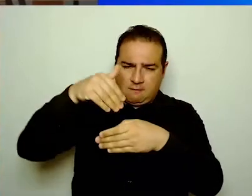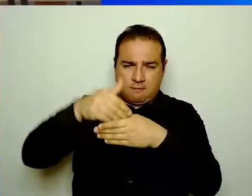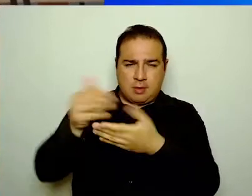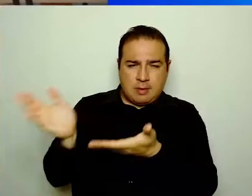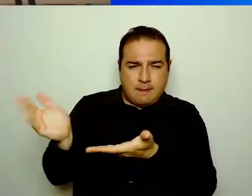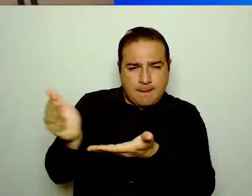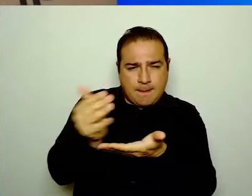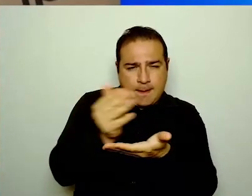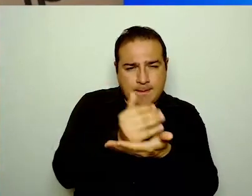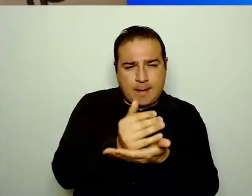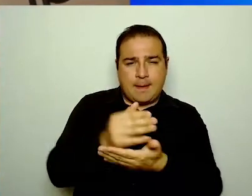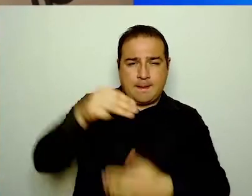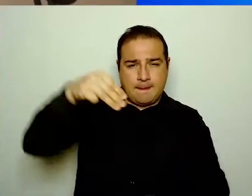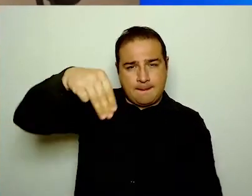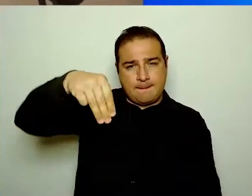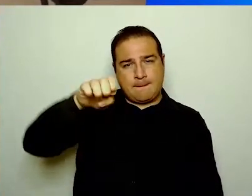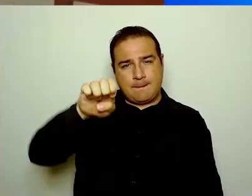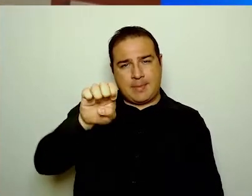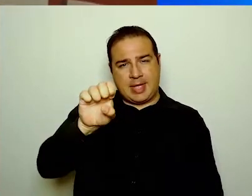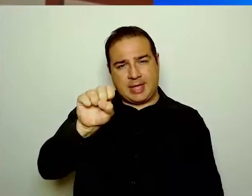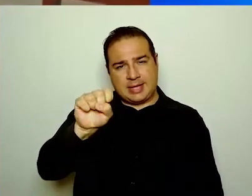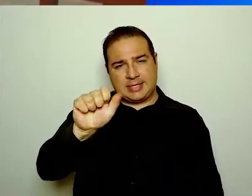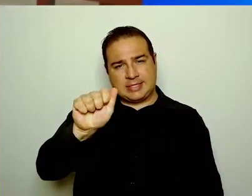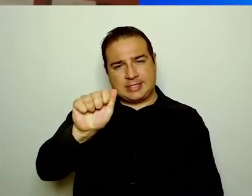trabalho importante que realiza o